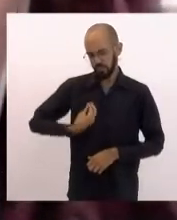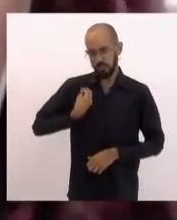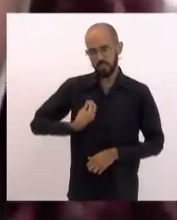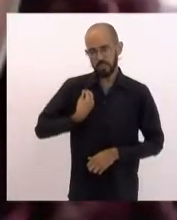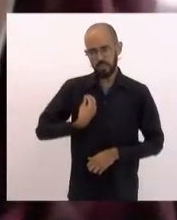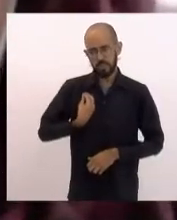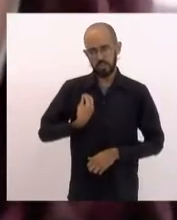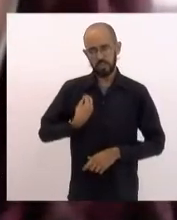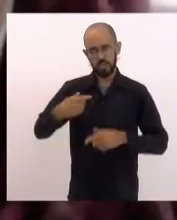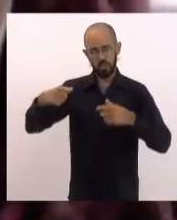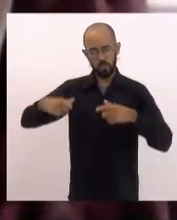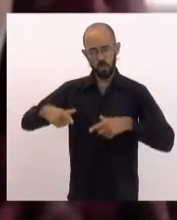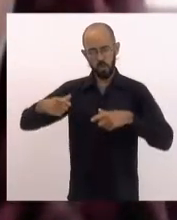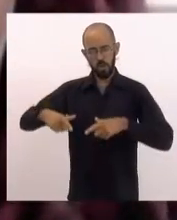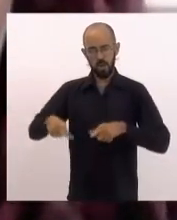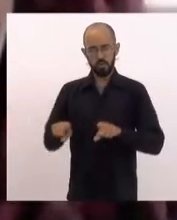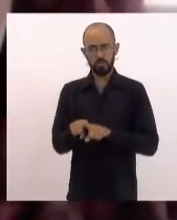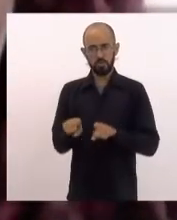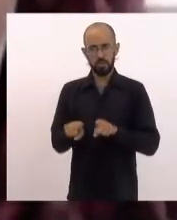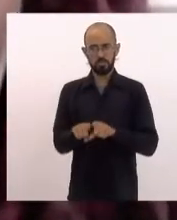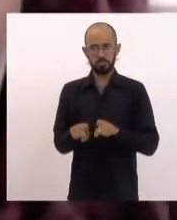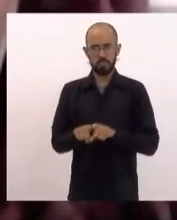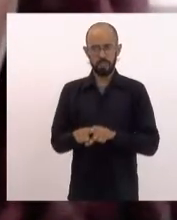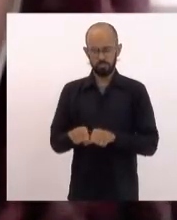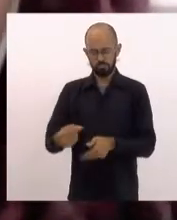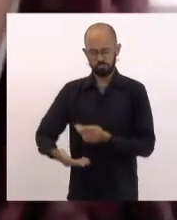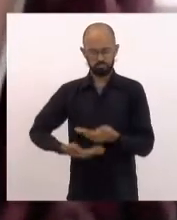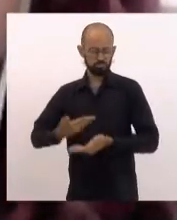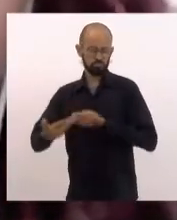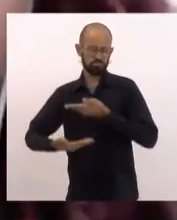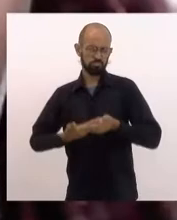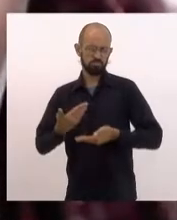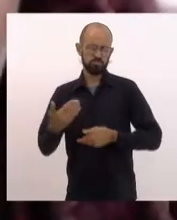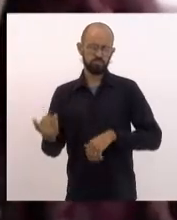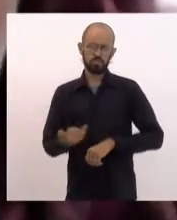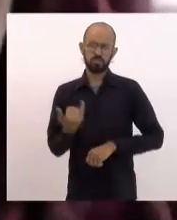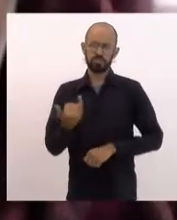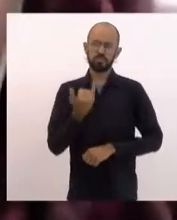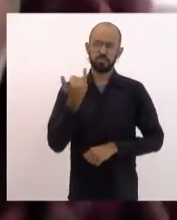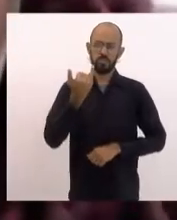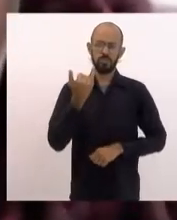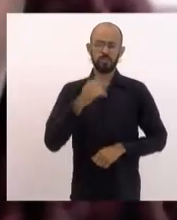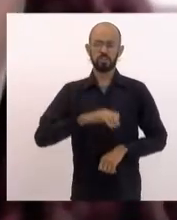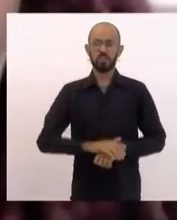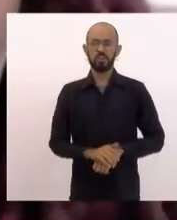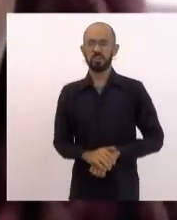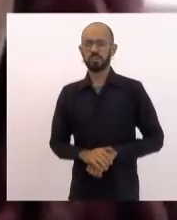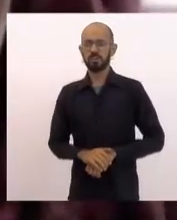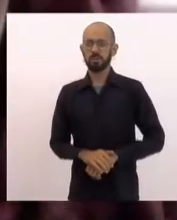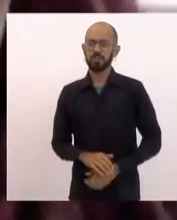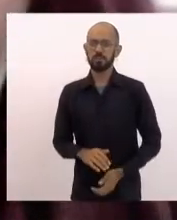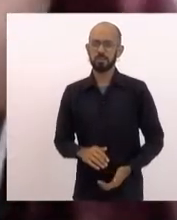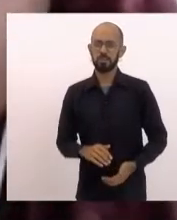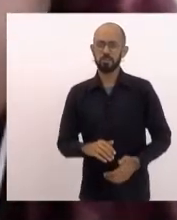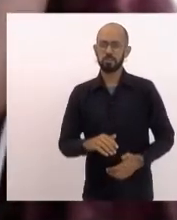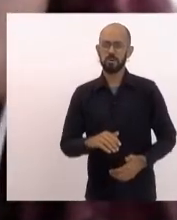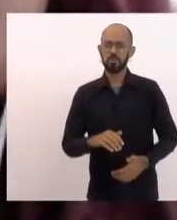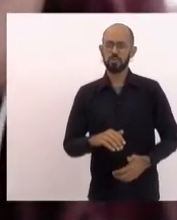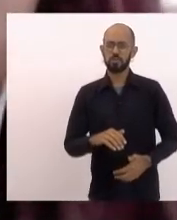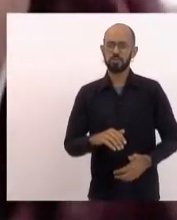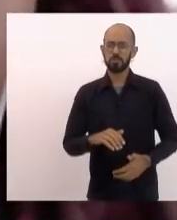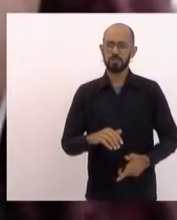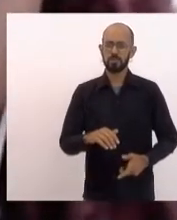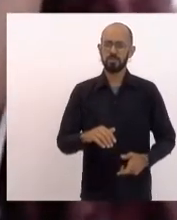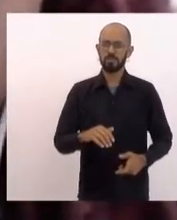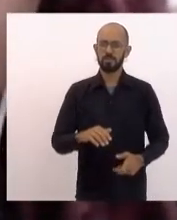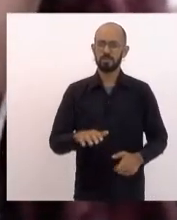como locus também de uma sociabilidade muito importante, não só da violência. Então, quando um prêmio como esse,